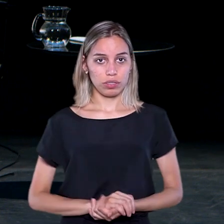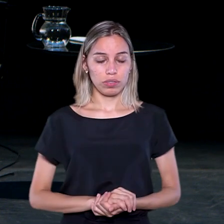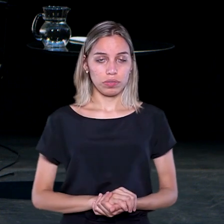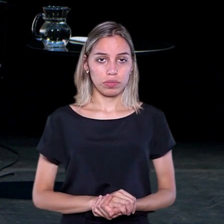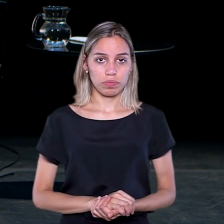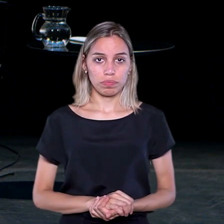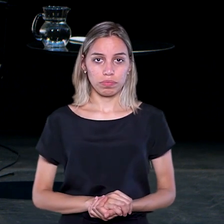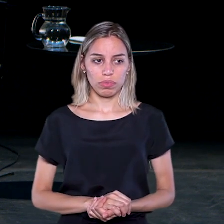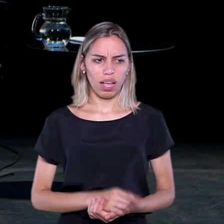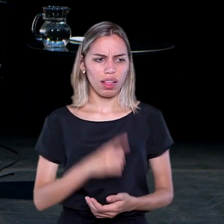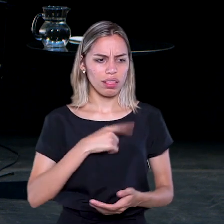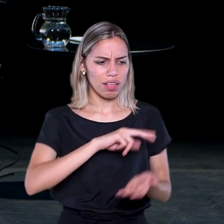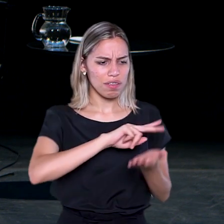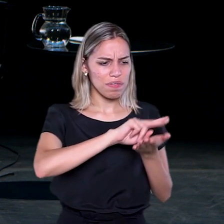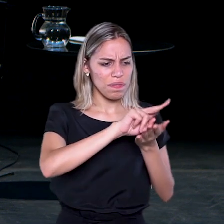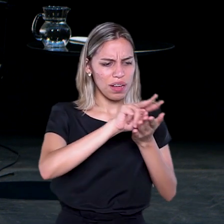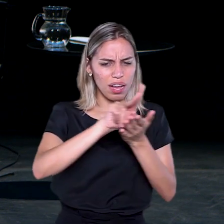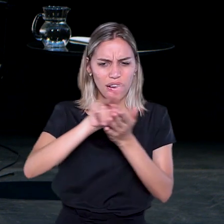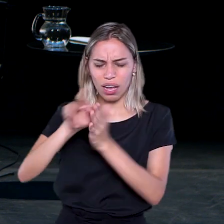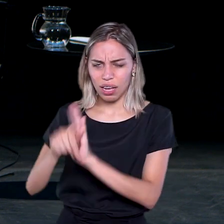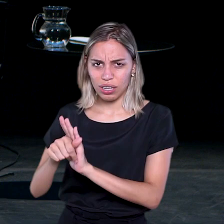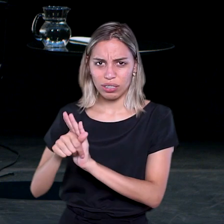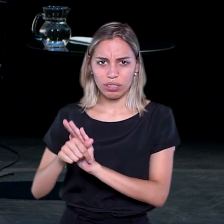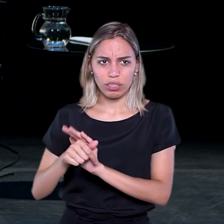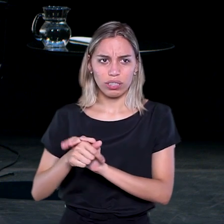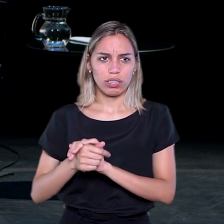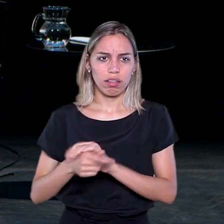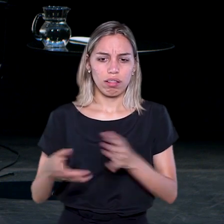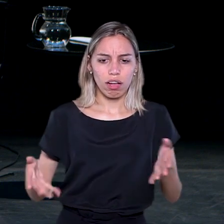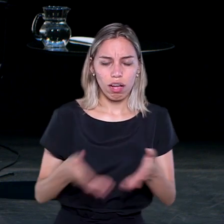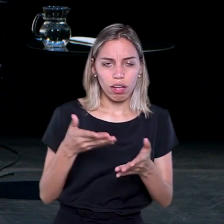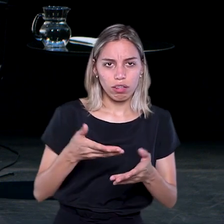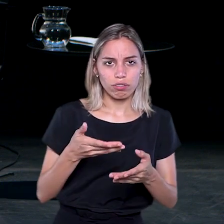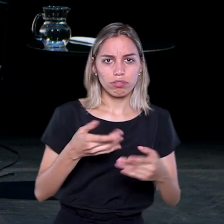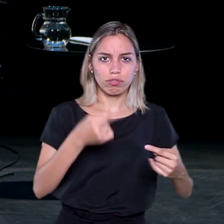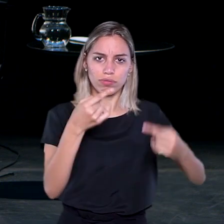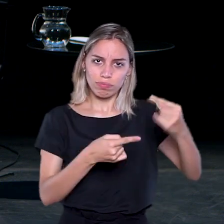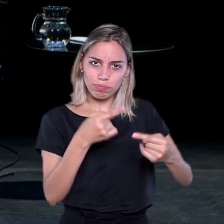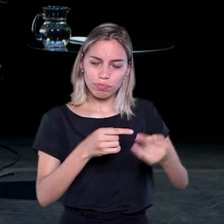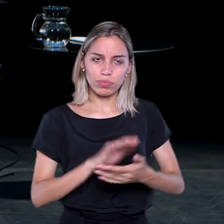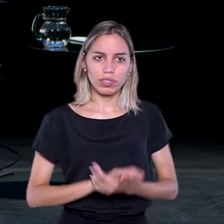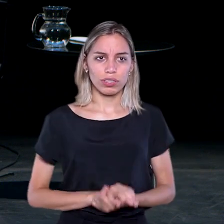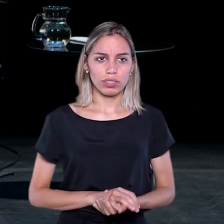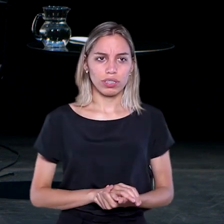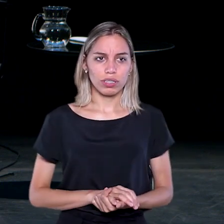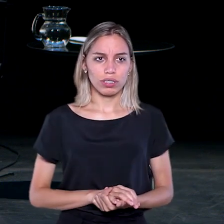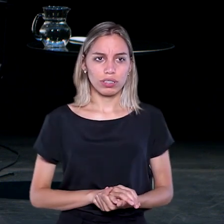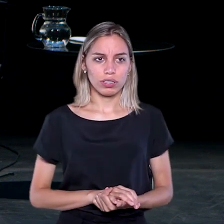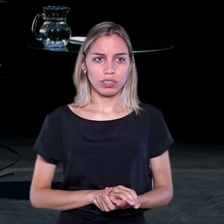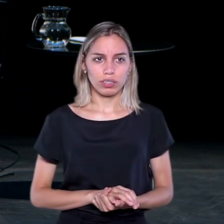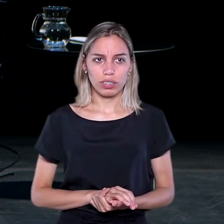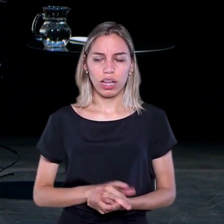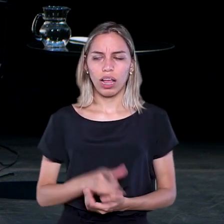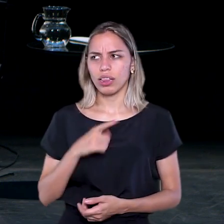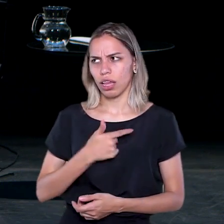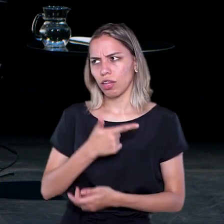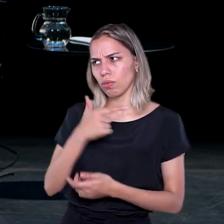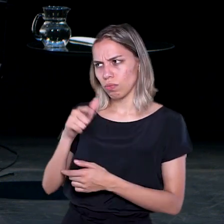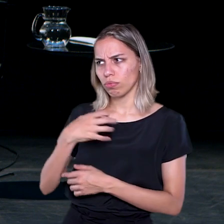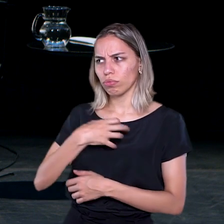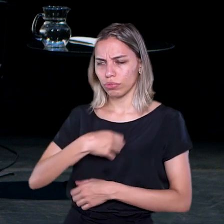ação afirmativa. Nós temos várias medidas de incentivo fiscal. É isso que eu ia perguntar. Né? Quais Incentivos são fiscais, outras formas